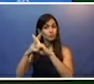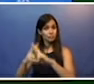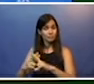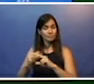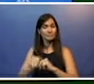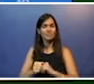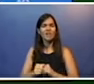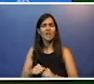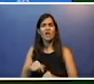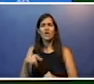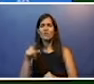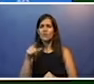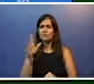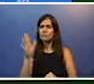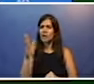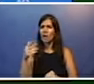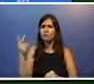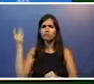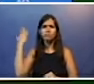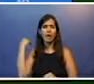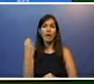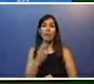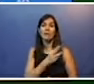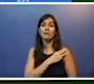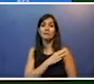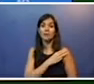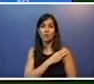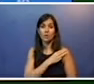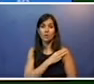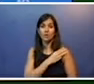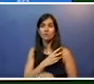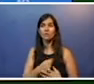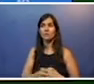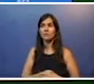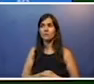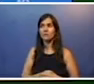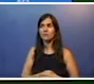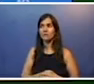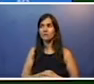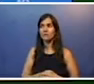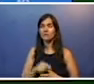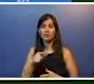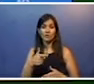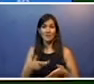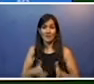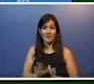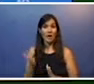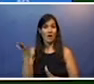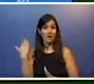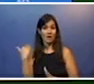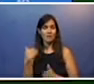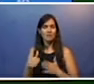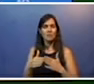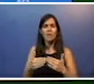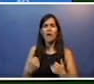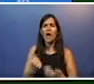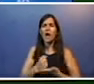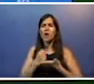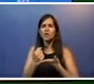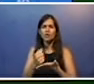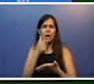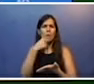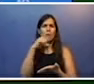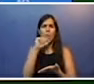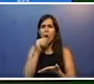a maioria dos alunos do terceiro ano nasceram, tá bom? Se nasceram antes, pede uma ajuda aí para a mamãe, né, para o papai, para o adulto,